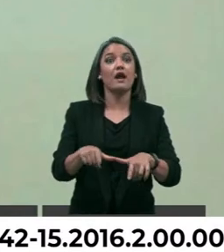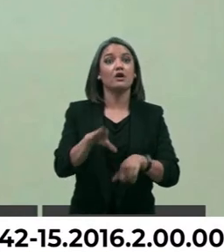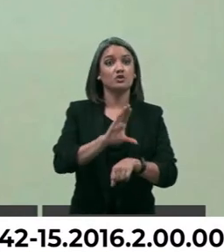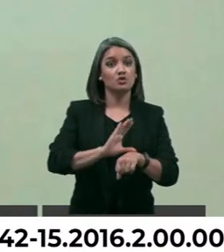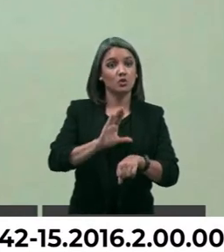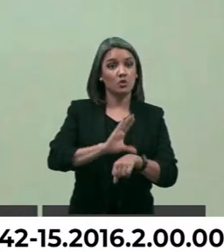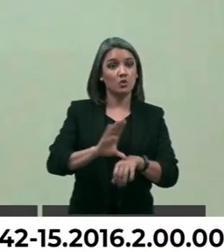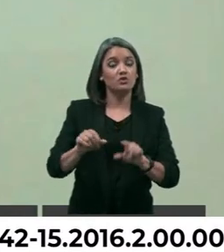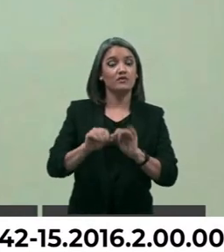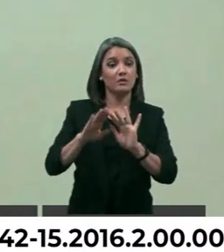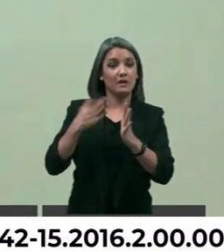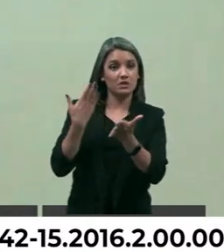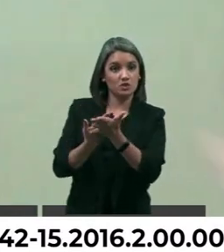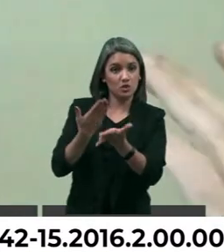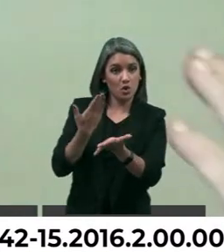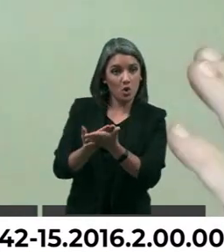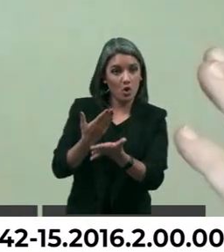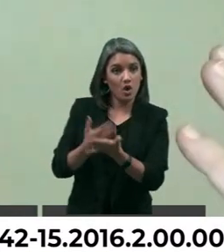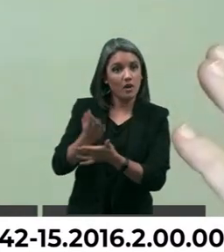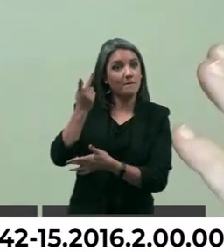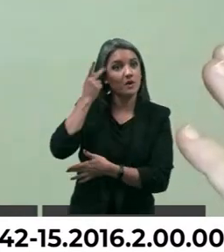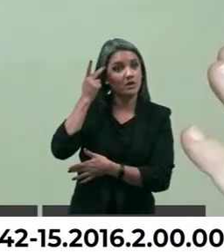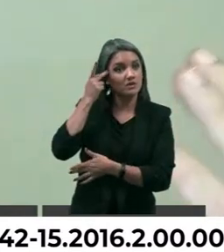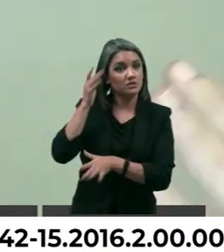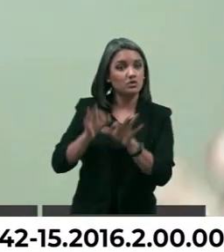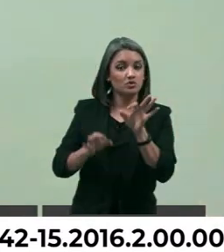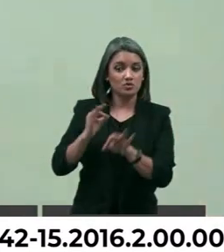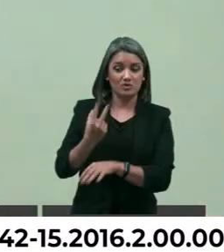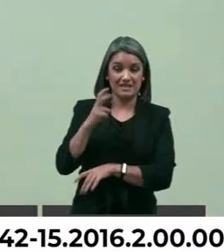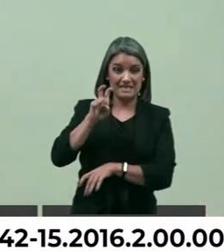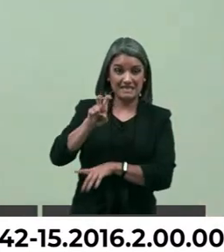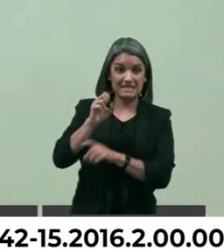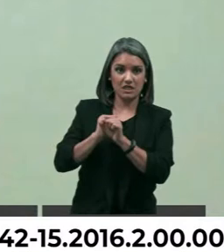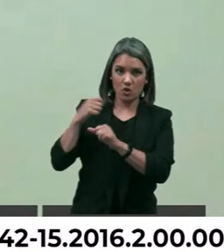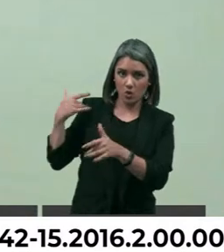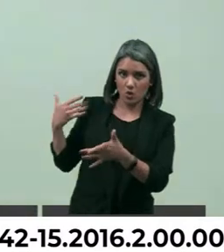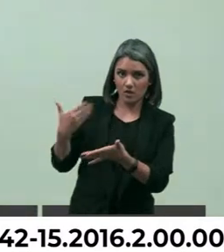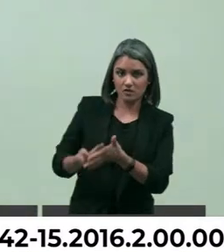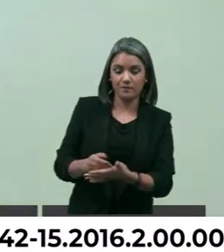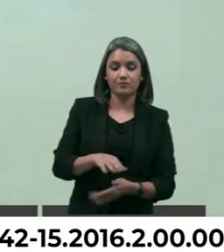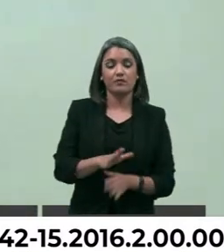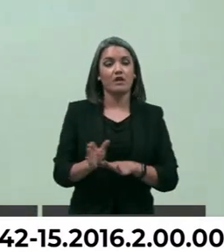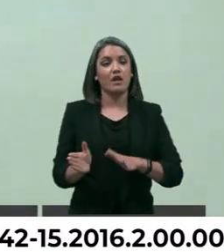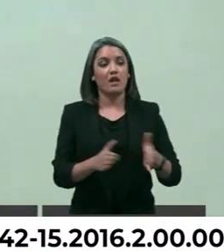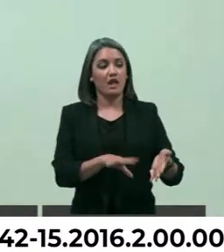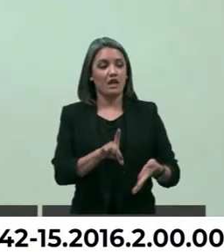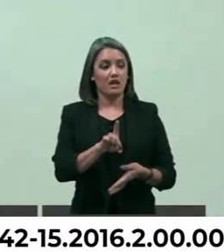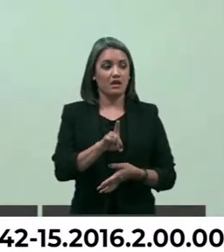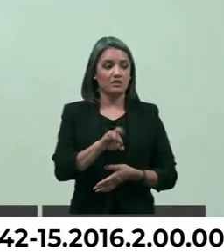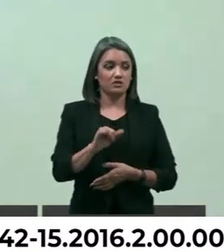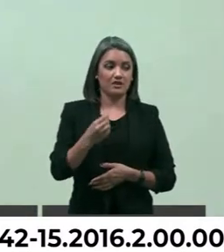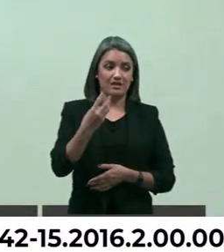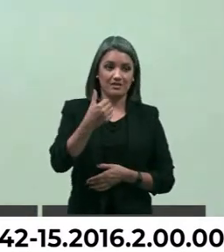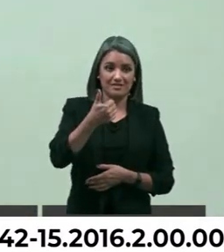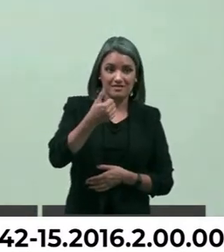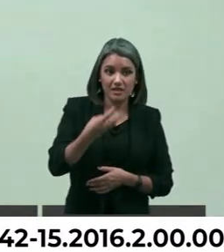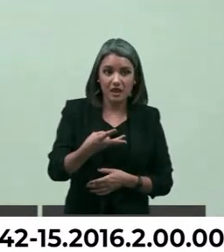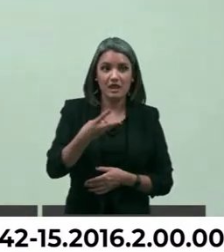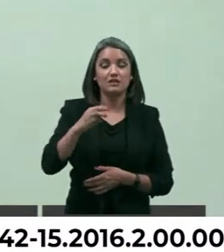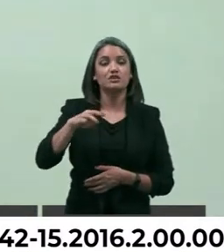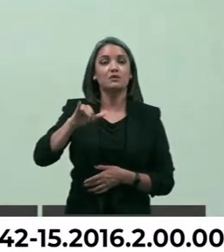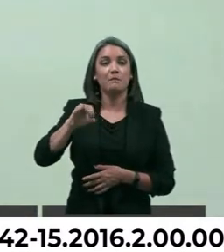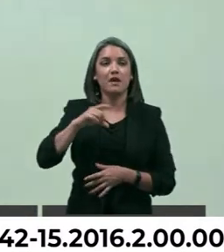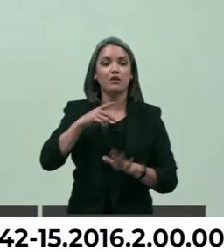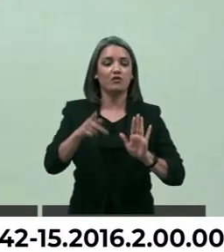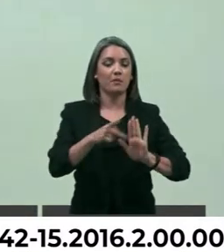Paulista, dos quais teria participado nos últimos 5 anos. No dia 13 do 5, dia seguinte, foi editada a